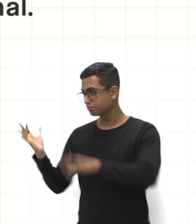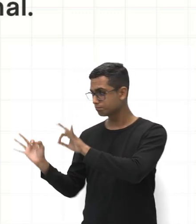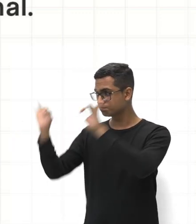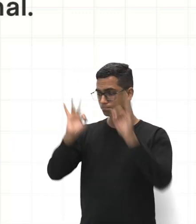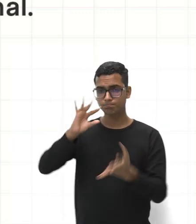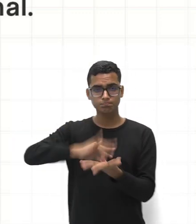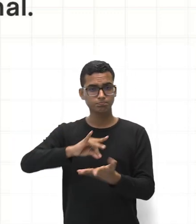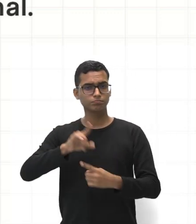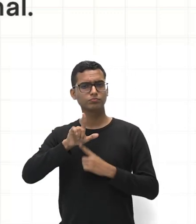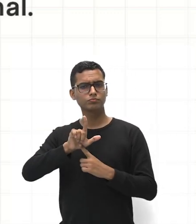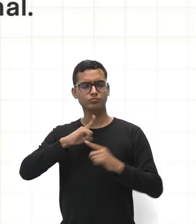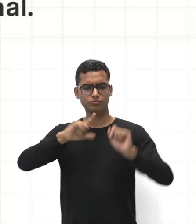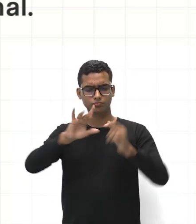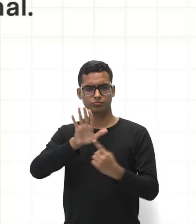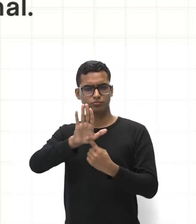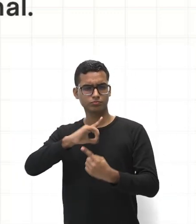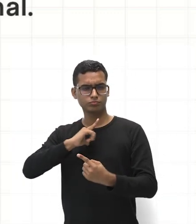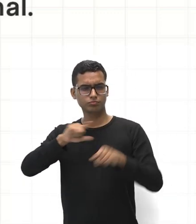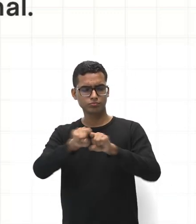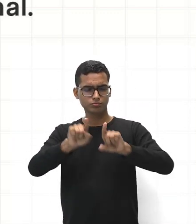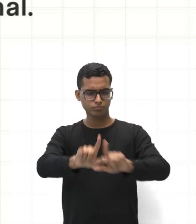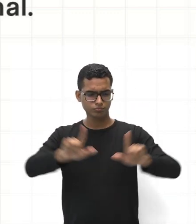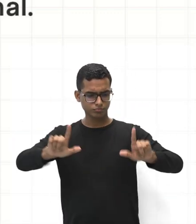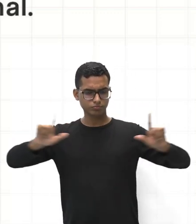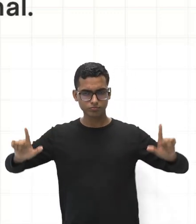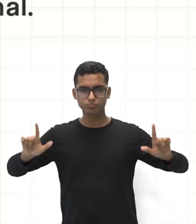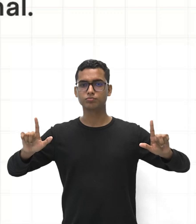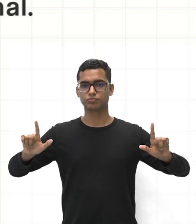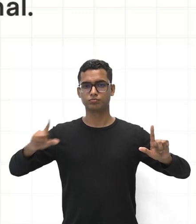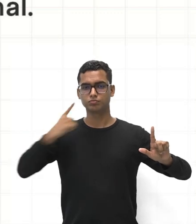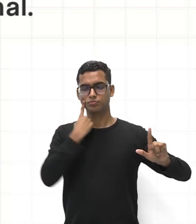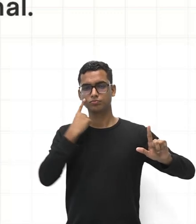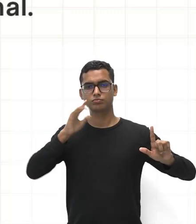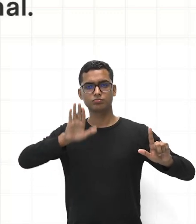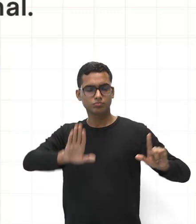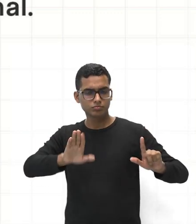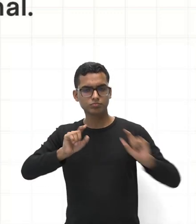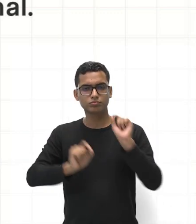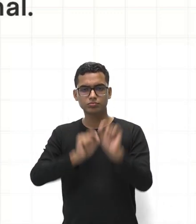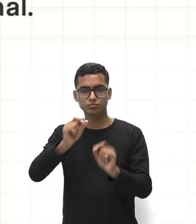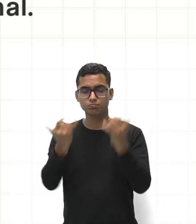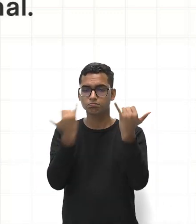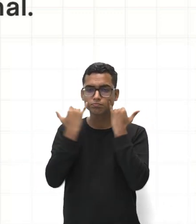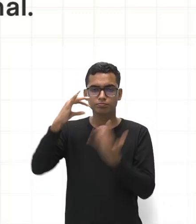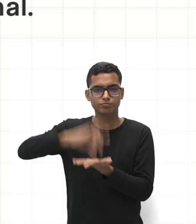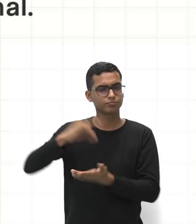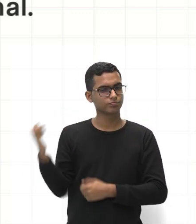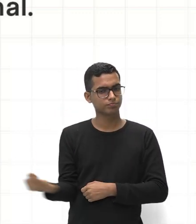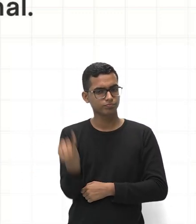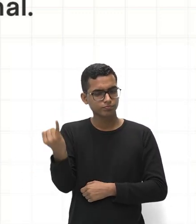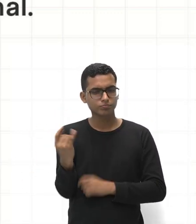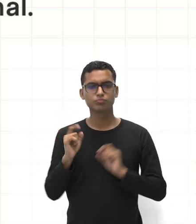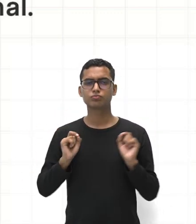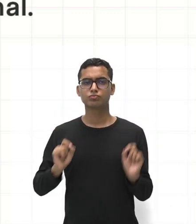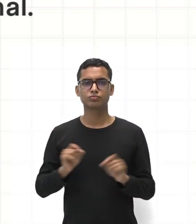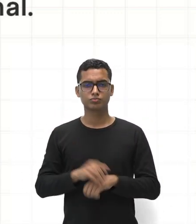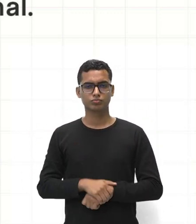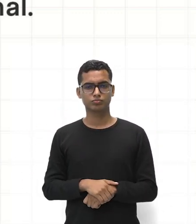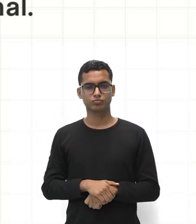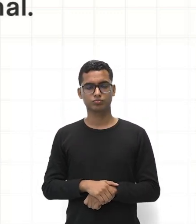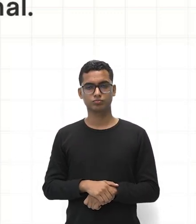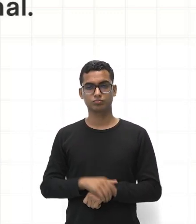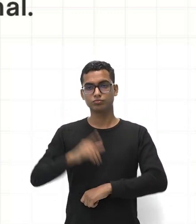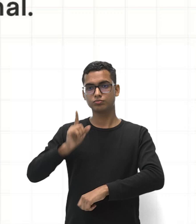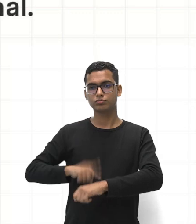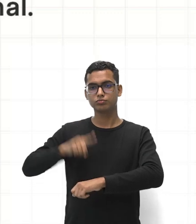uma proporcionalidade entre a medida do lado de um quadrado, no entanto, tem uma informação importante, porque, ó, ao dobrarmos